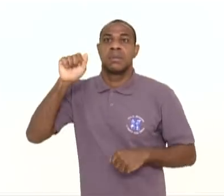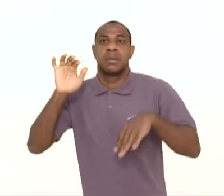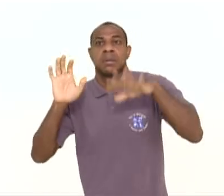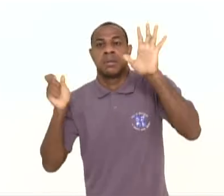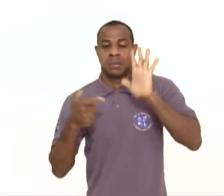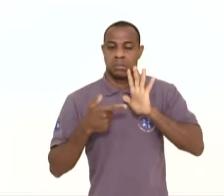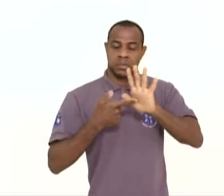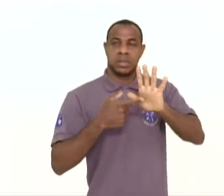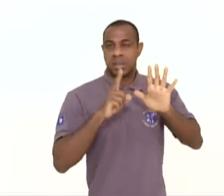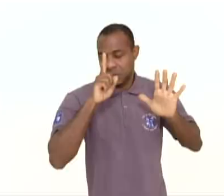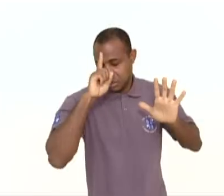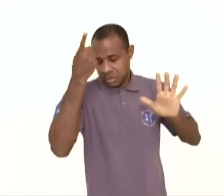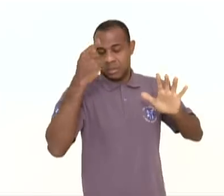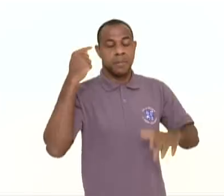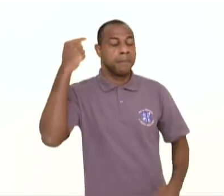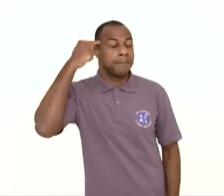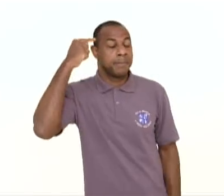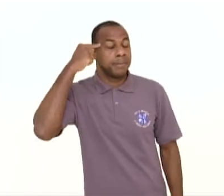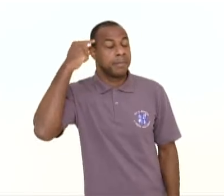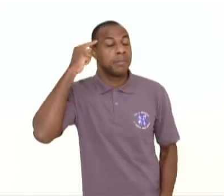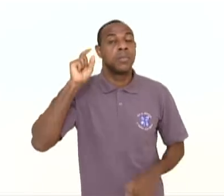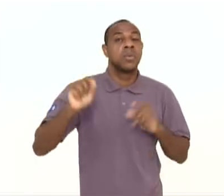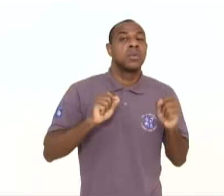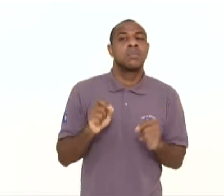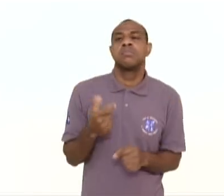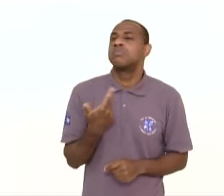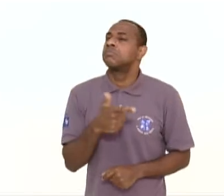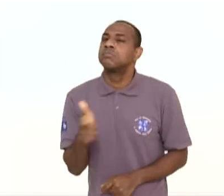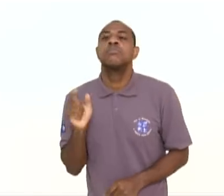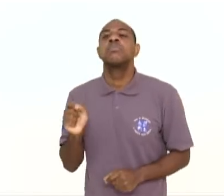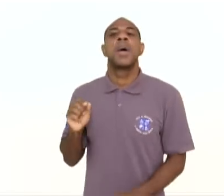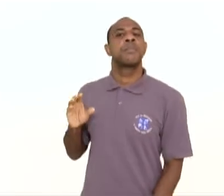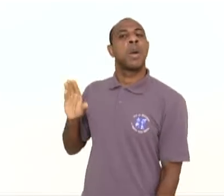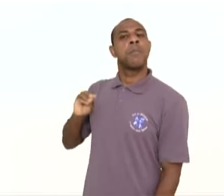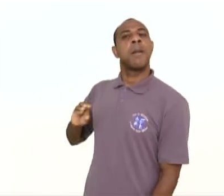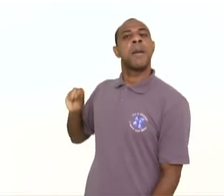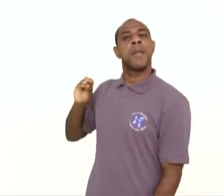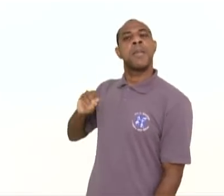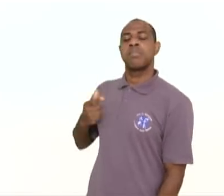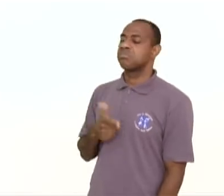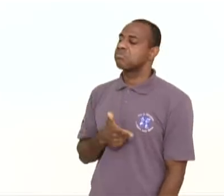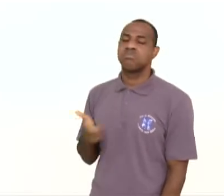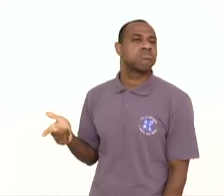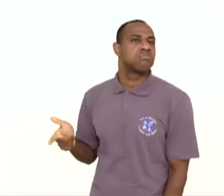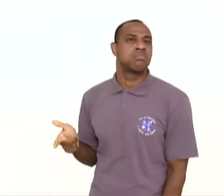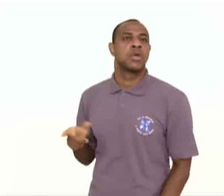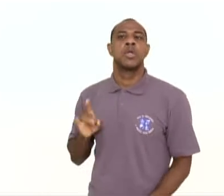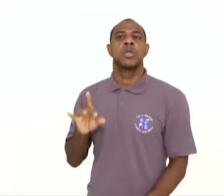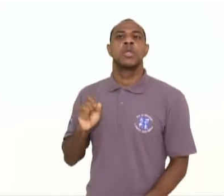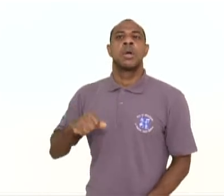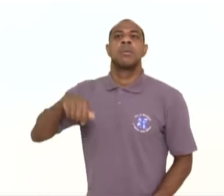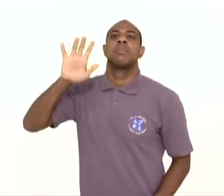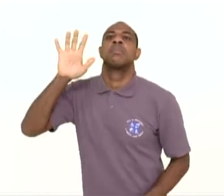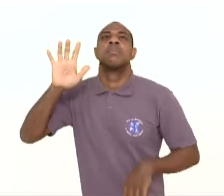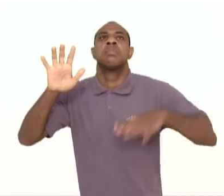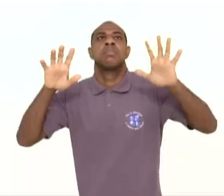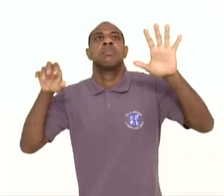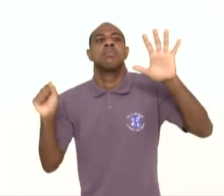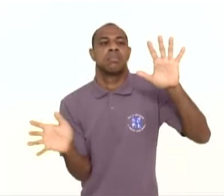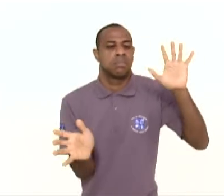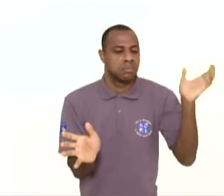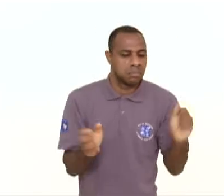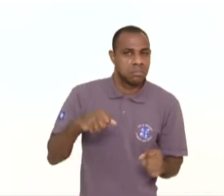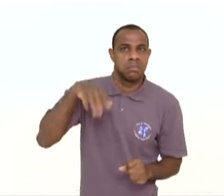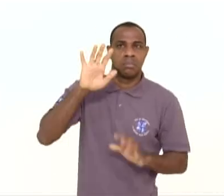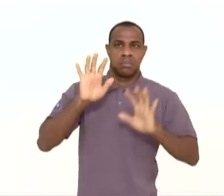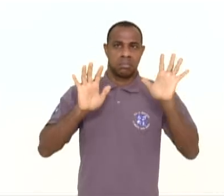passar ideias e pensamentos sem usar a fala, apenas fazendo sinais. Então fica bem tranquilo,